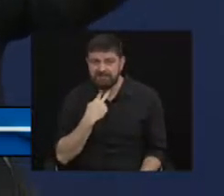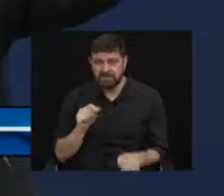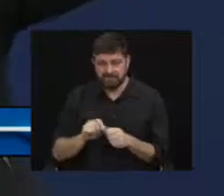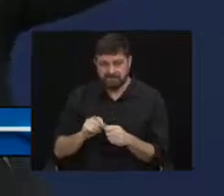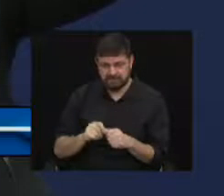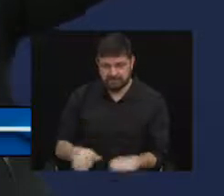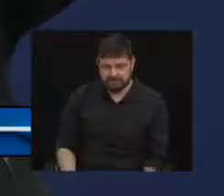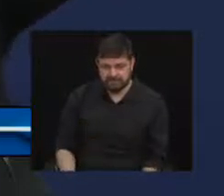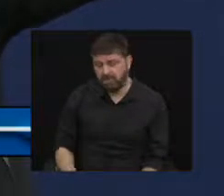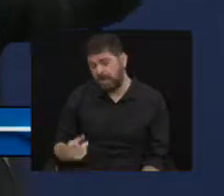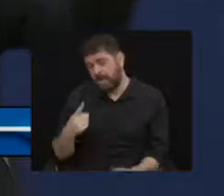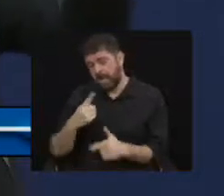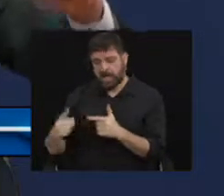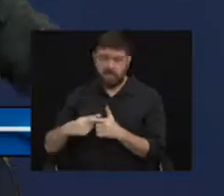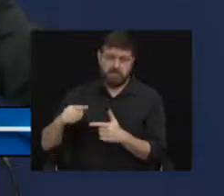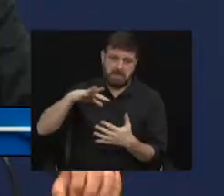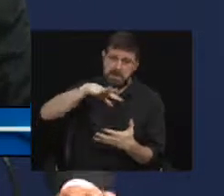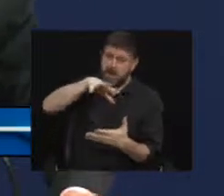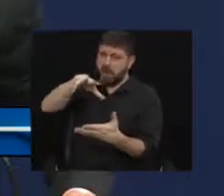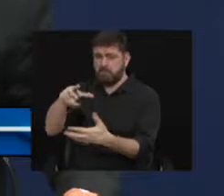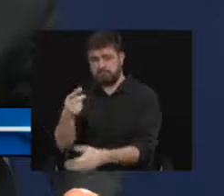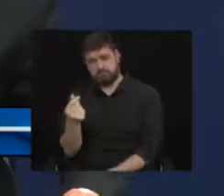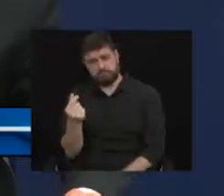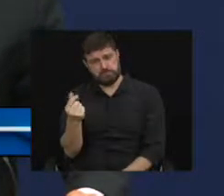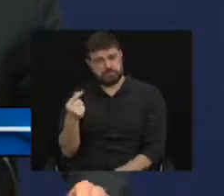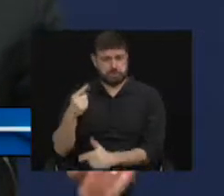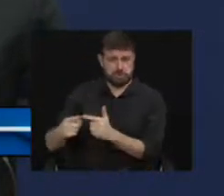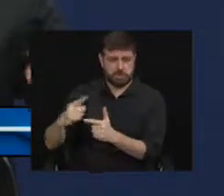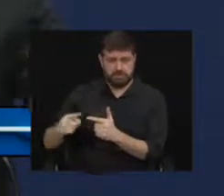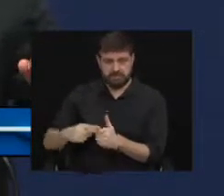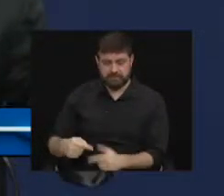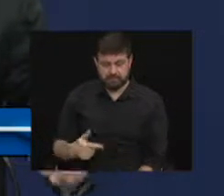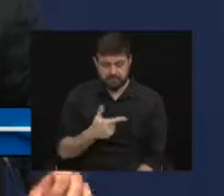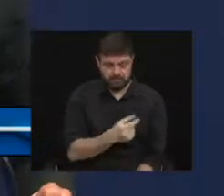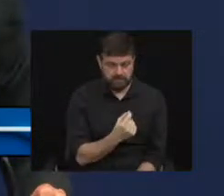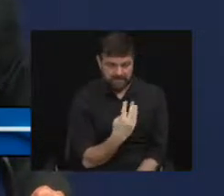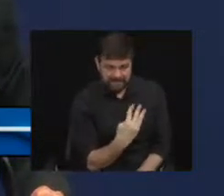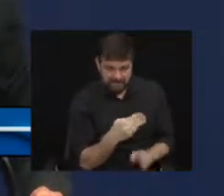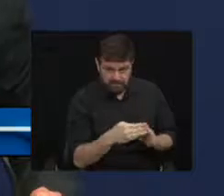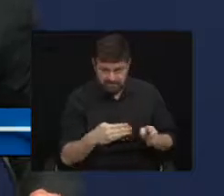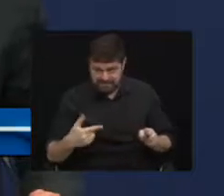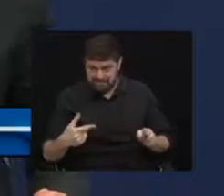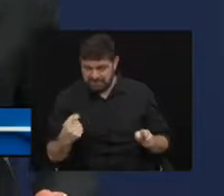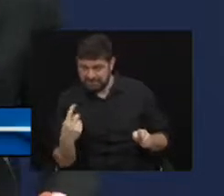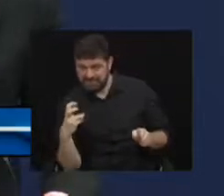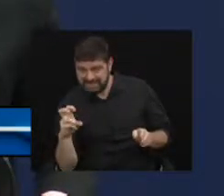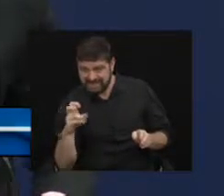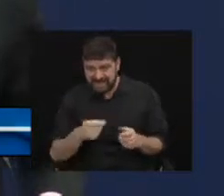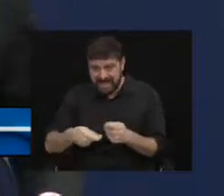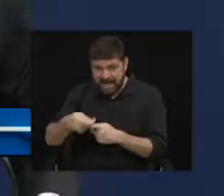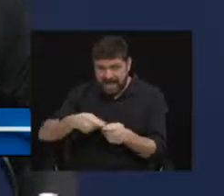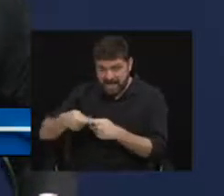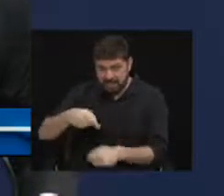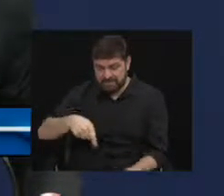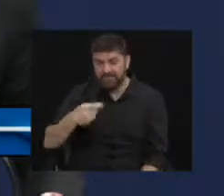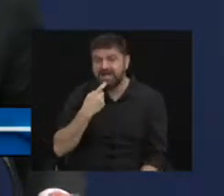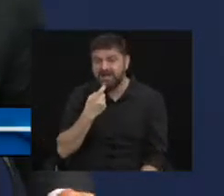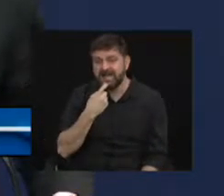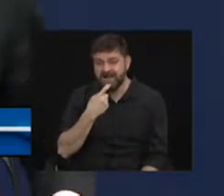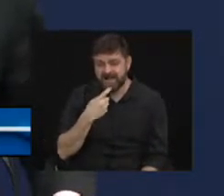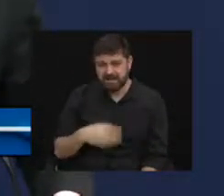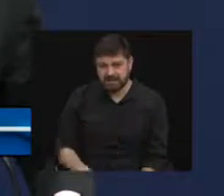é gasto aí, falta para construir creche. O dinheiro que é gasto aí, falta para garantir merenda